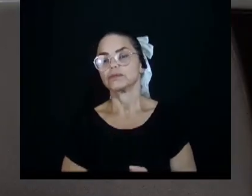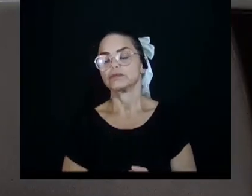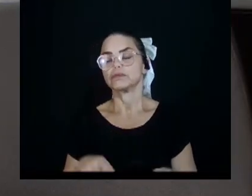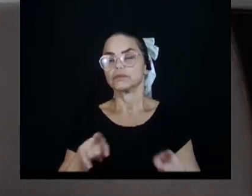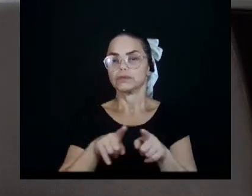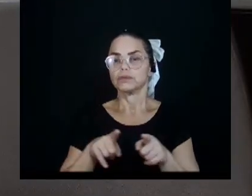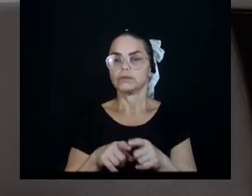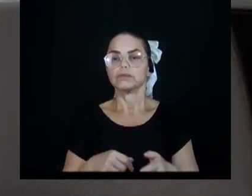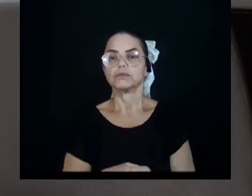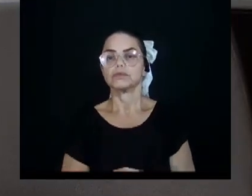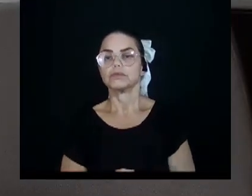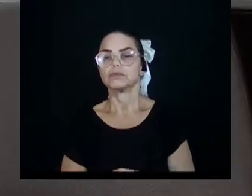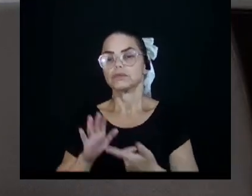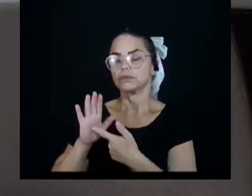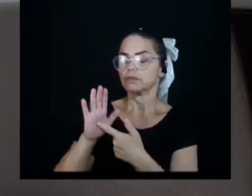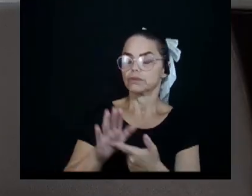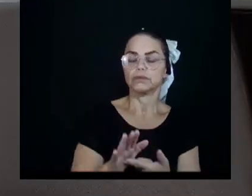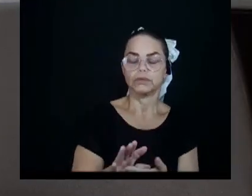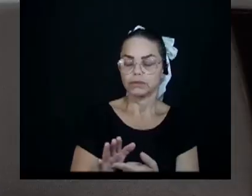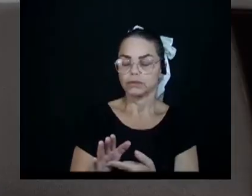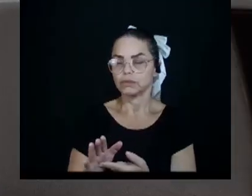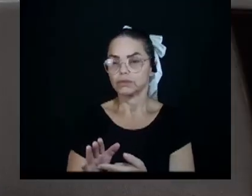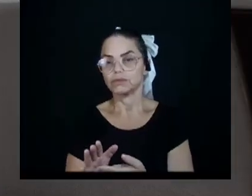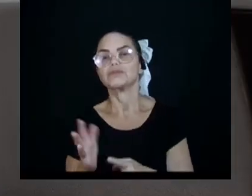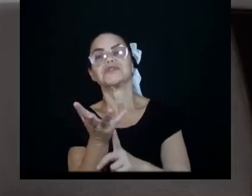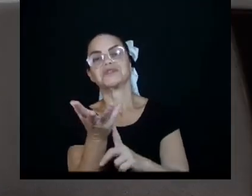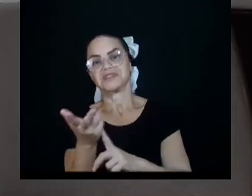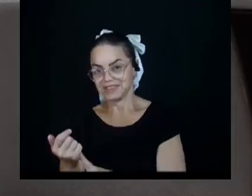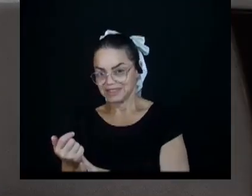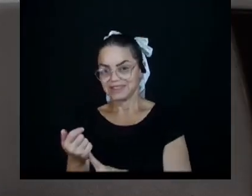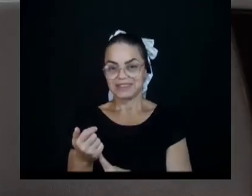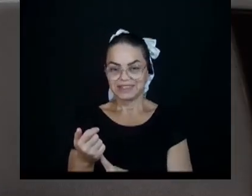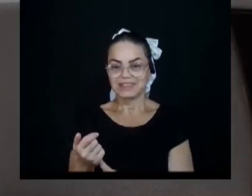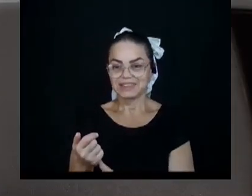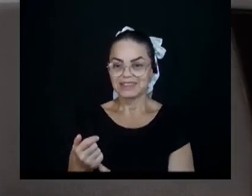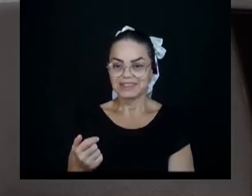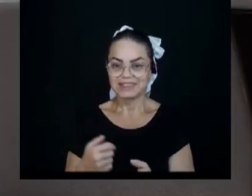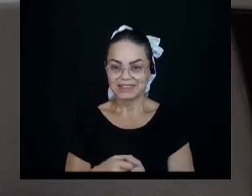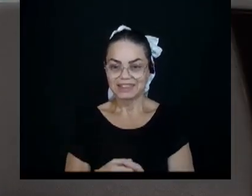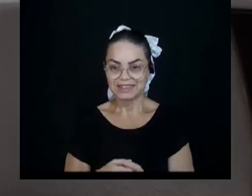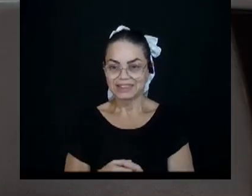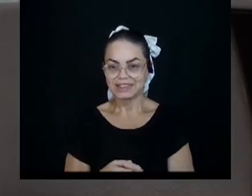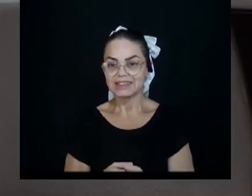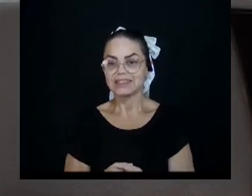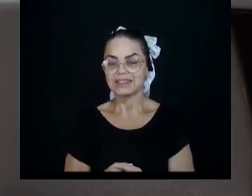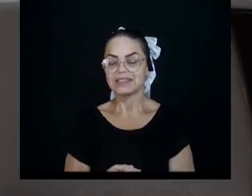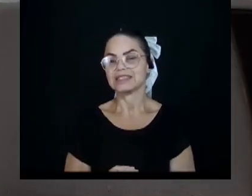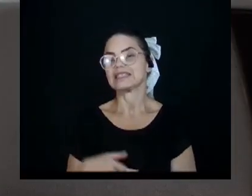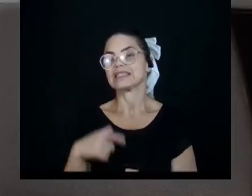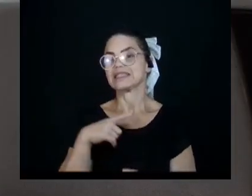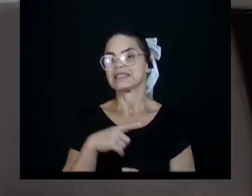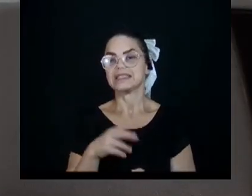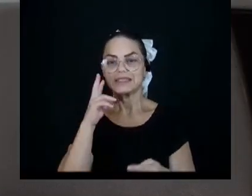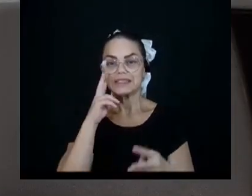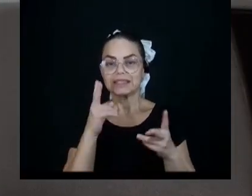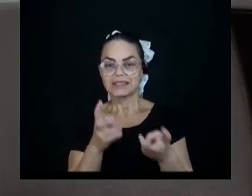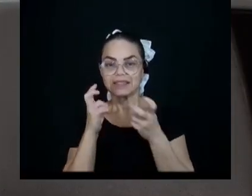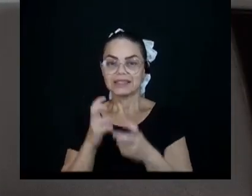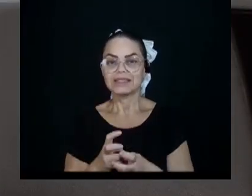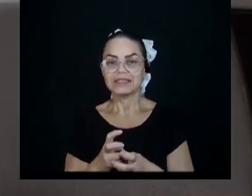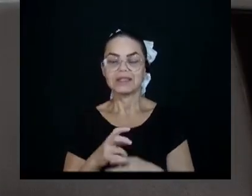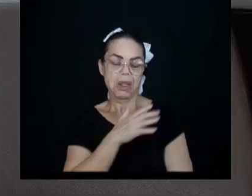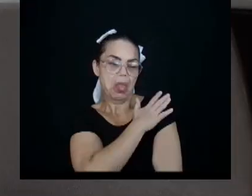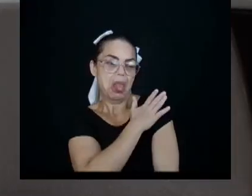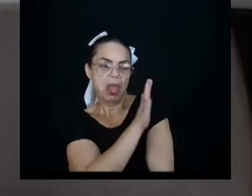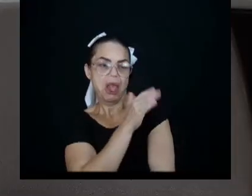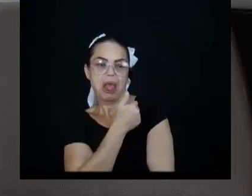mostrar que é uma arte, né? Não é algo que muitas pessoas acabam vendo também com preconceito, com discriminação